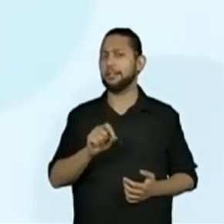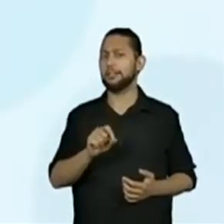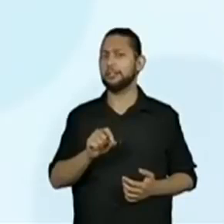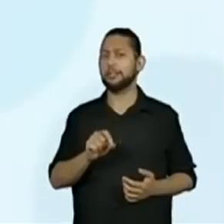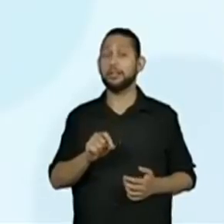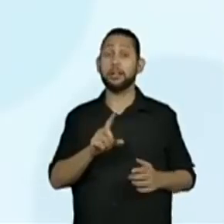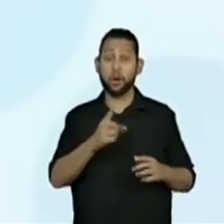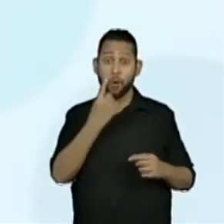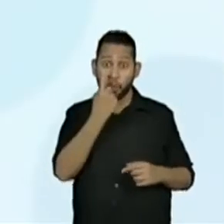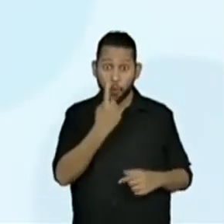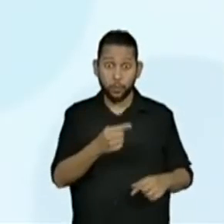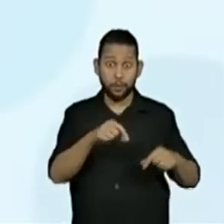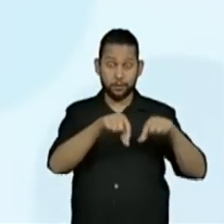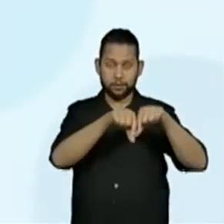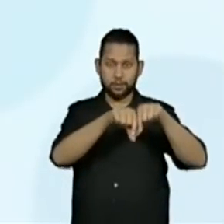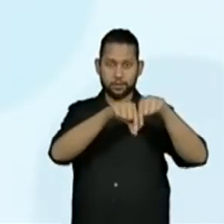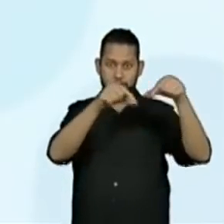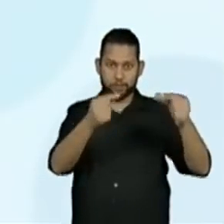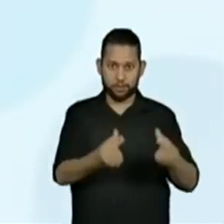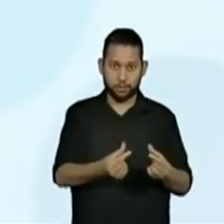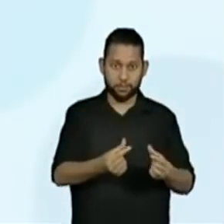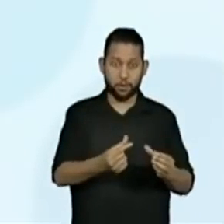tenho que fazer agora pessoal